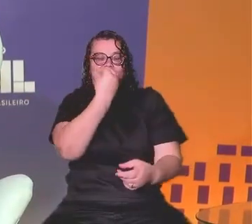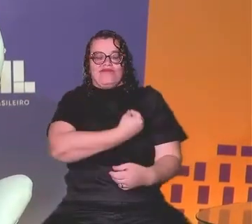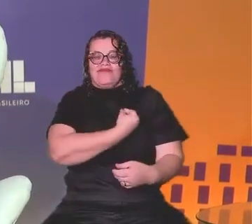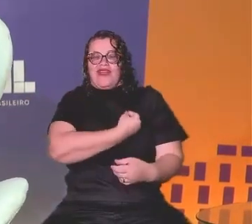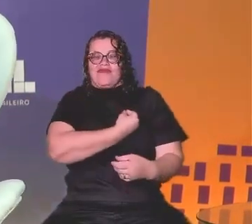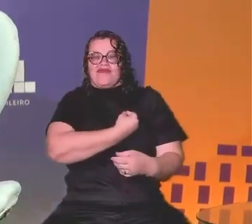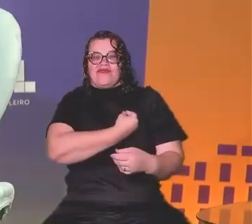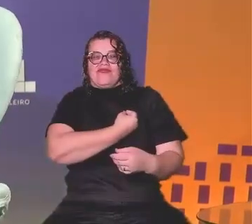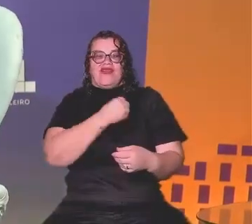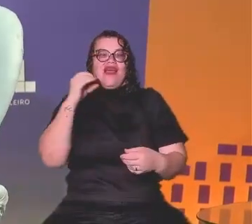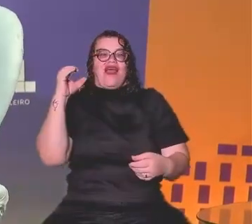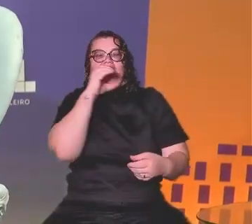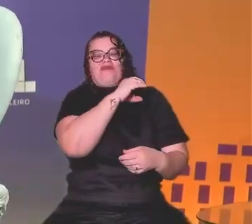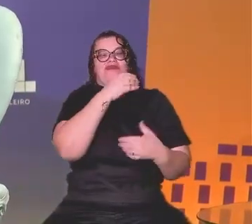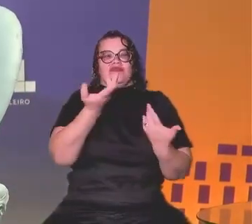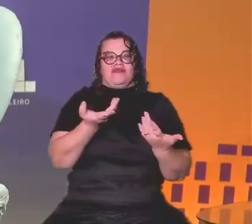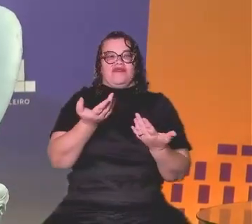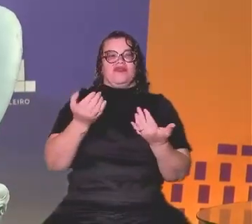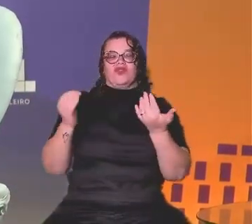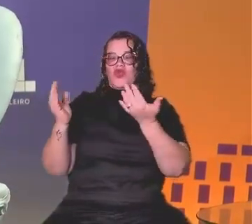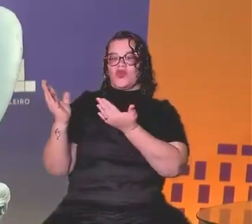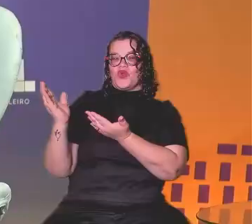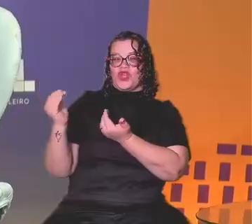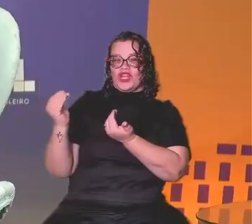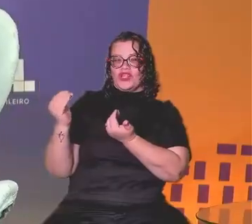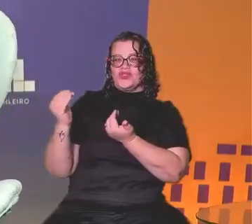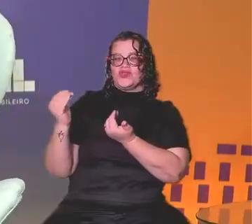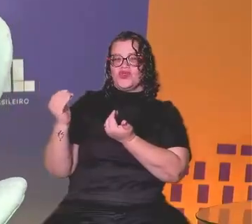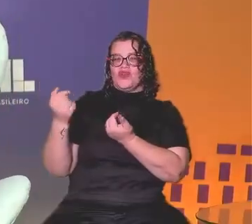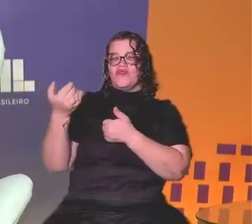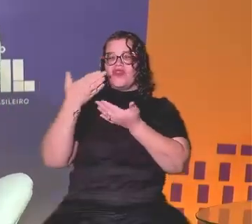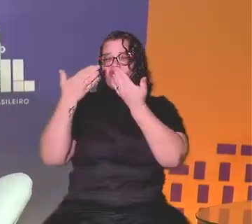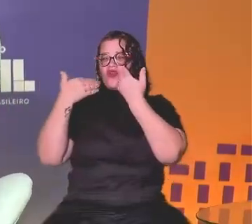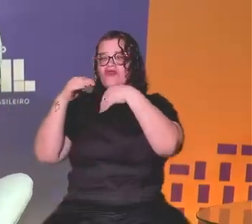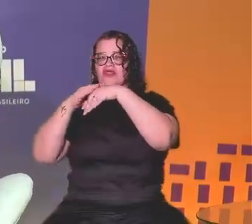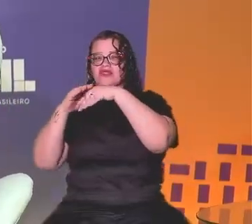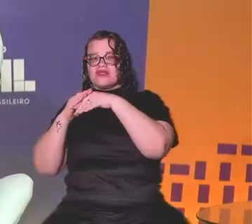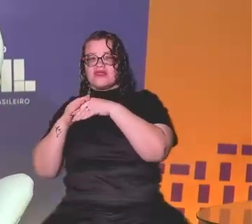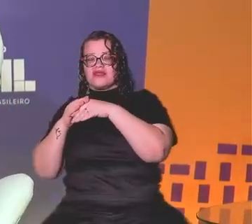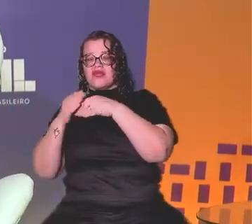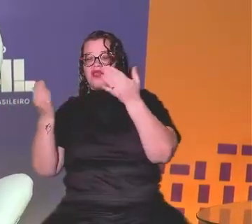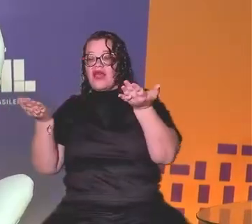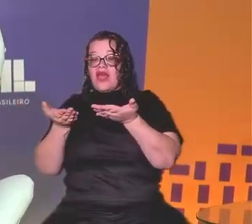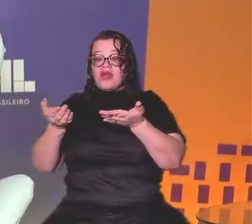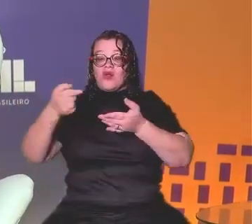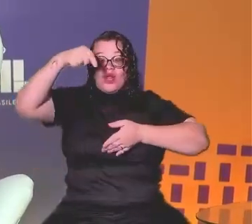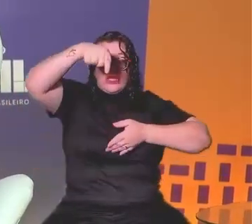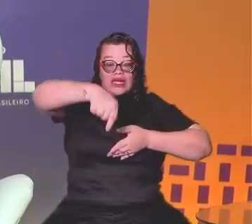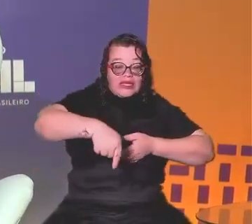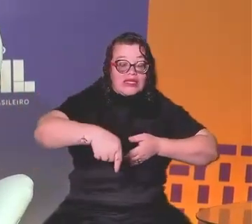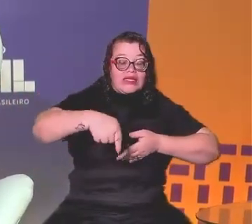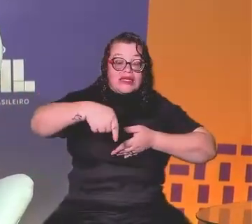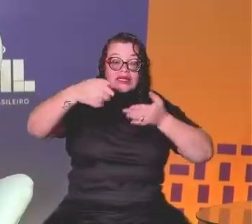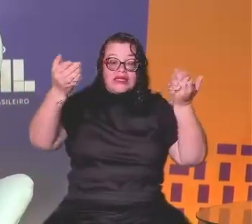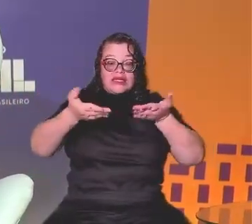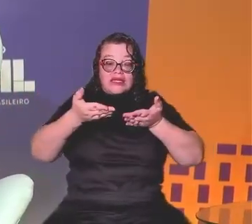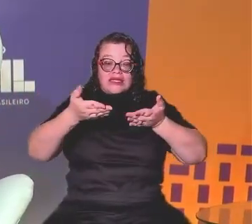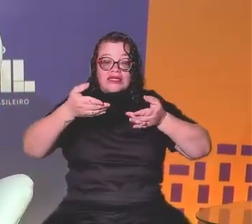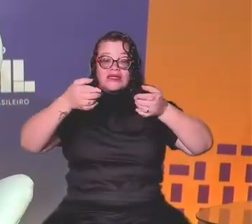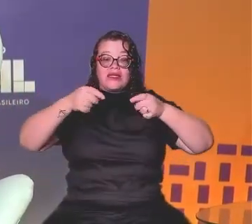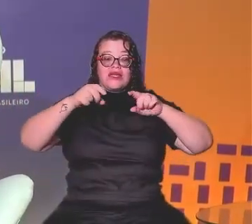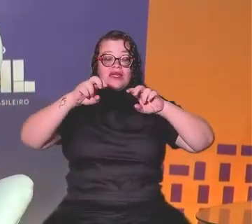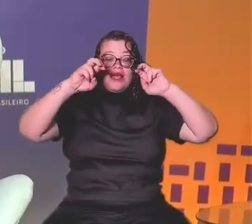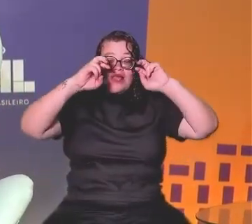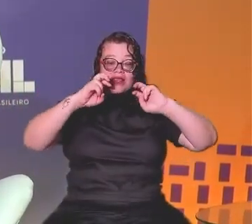né? Outro dia eu era jovem lá na Casa do Brás, falando com você, agora estamos aqui na mesma mesa, é tudo muito rápido. Então, quando a gente fala